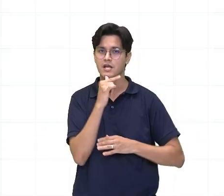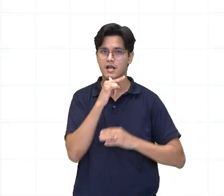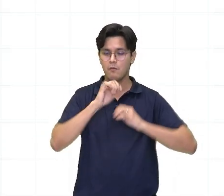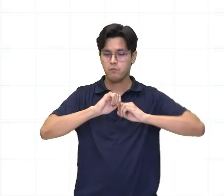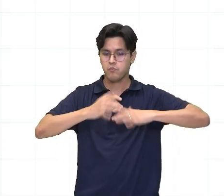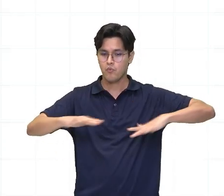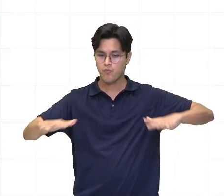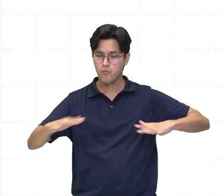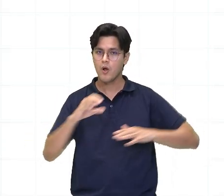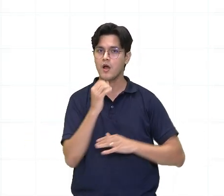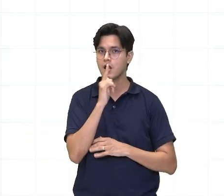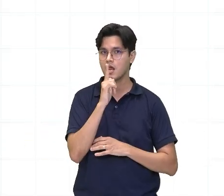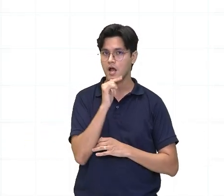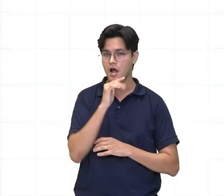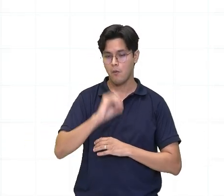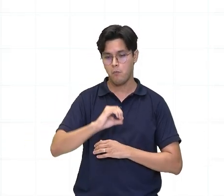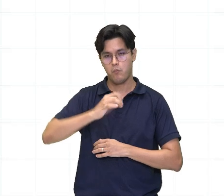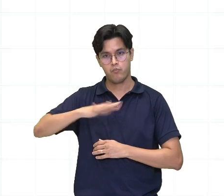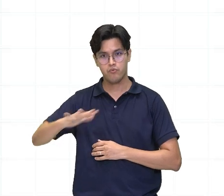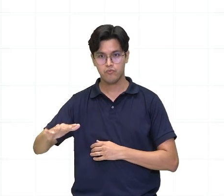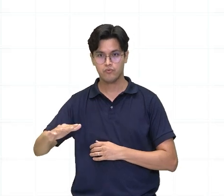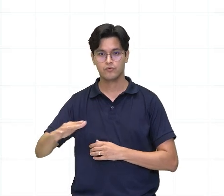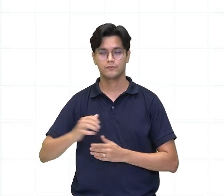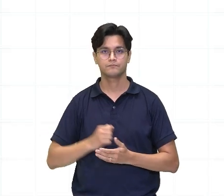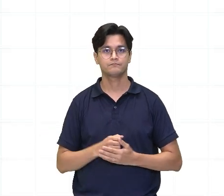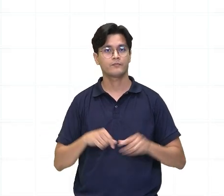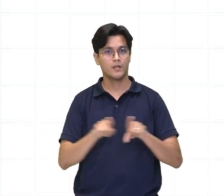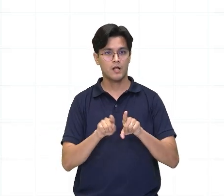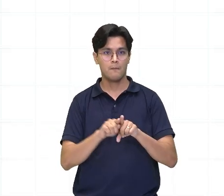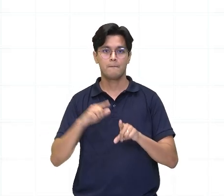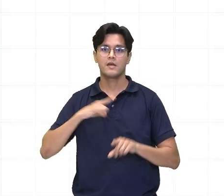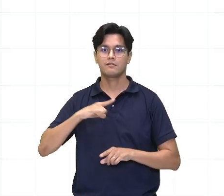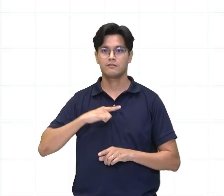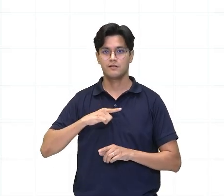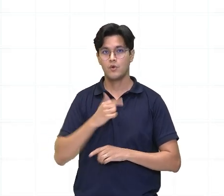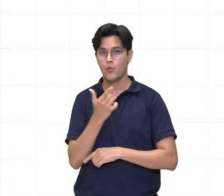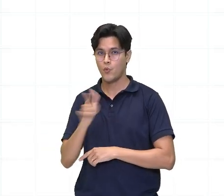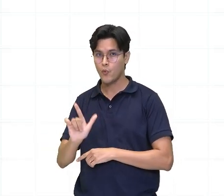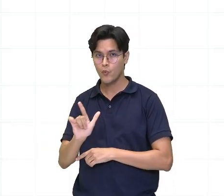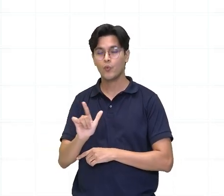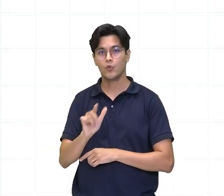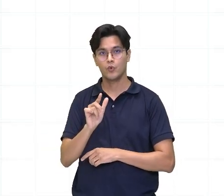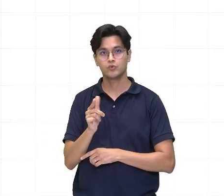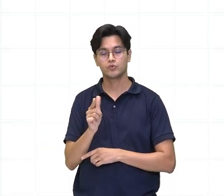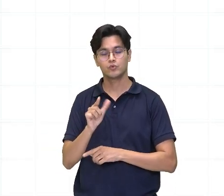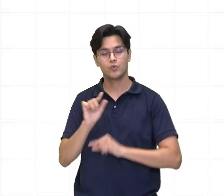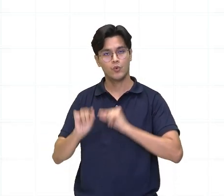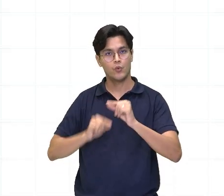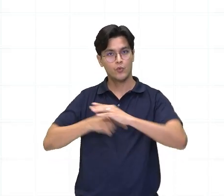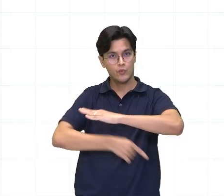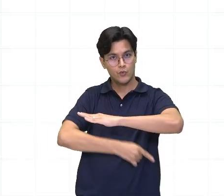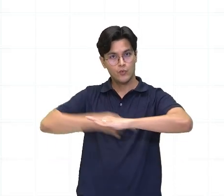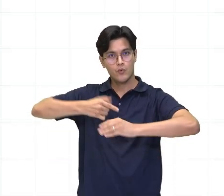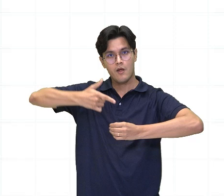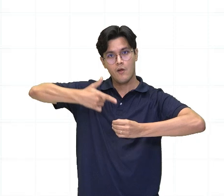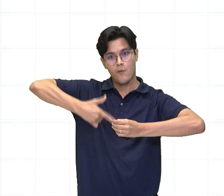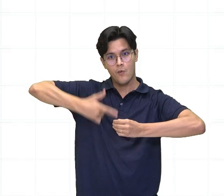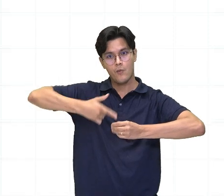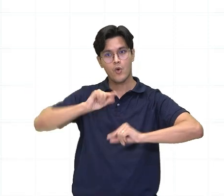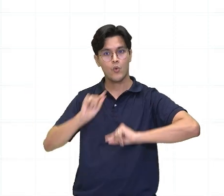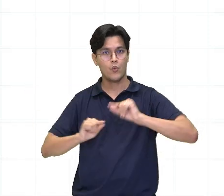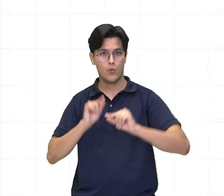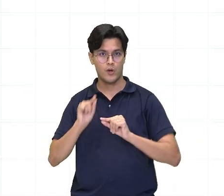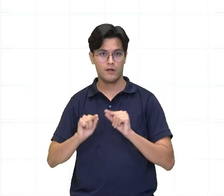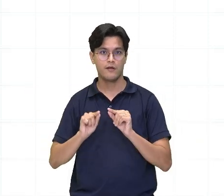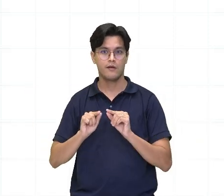do petróleo, né? Outro combustível fóssil que também pode ser encontrado em jazidas,